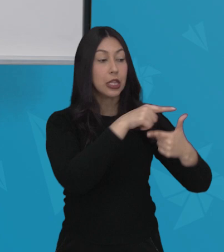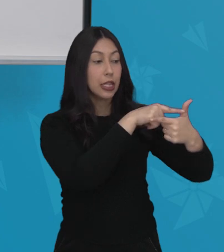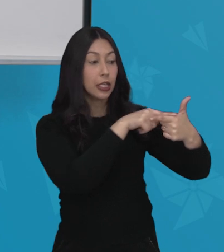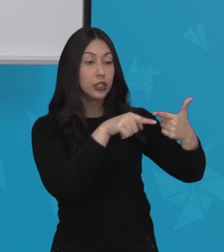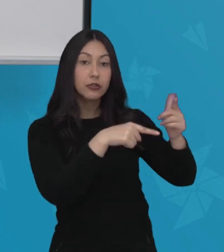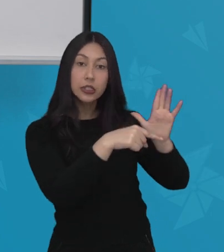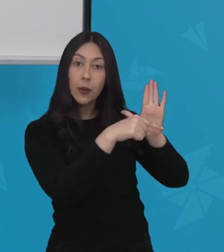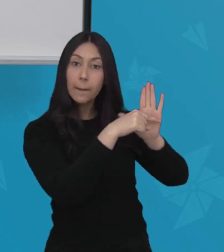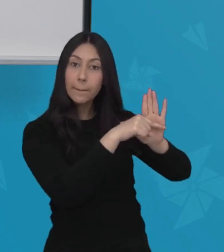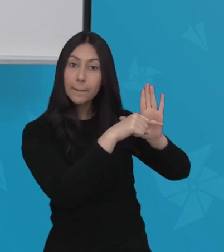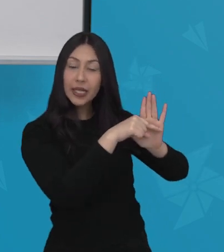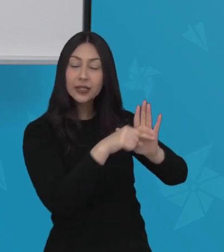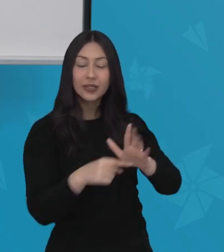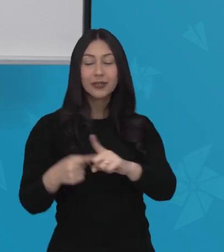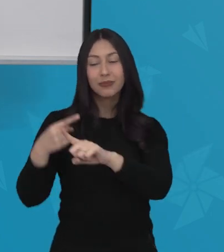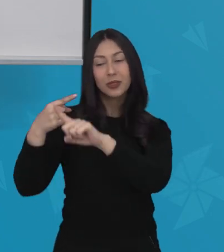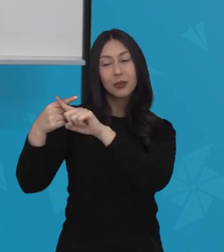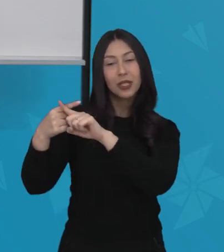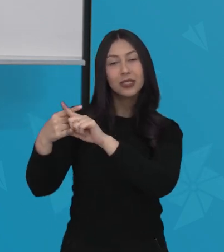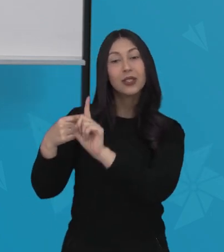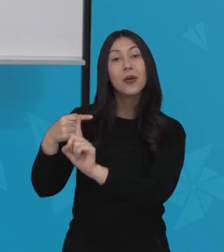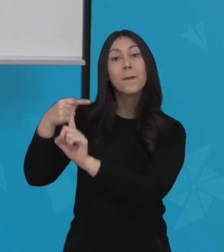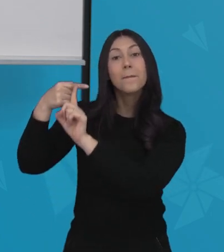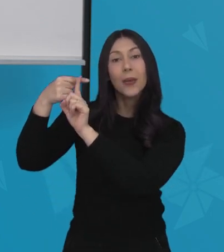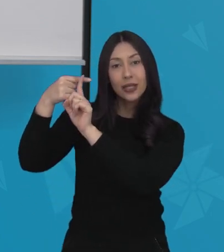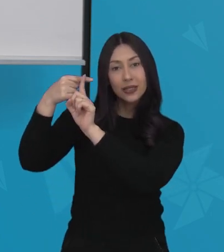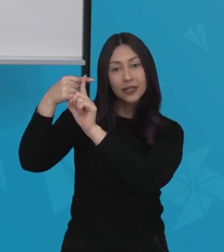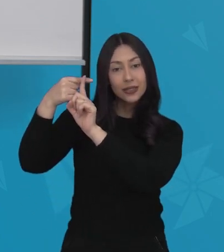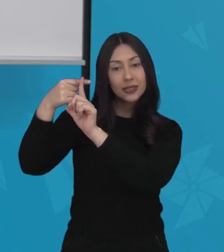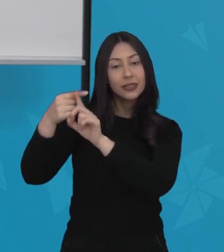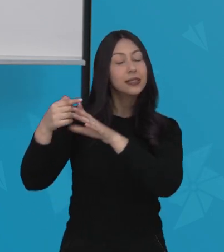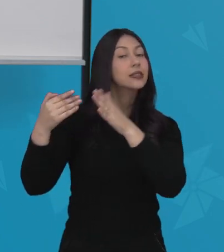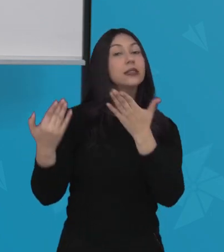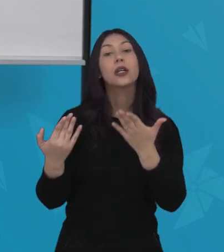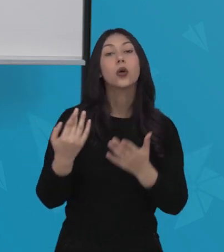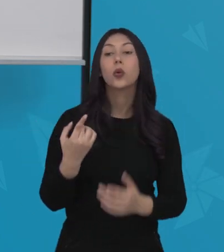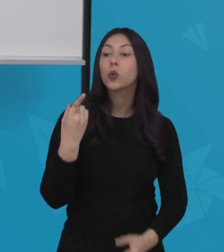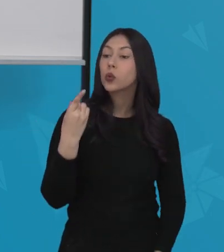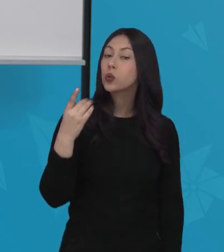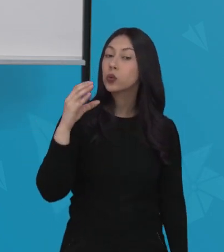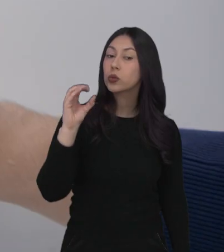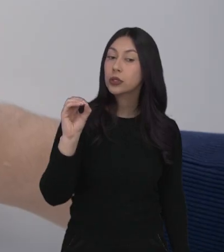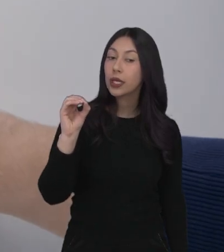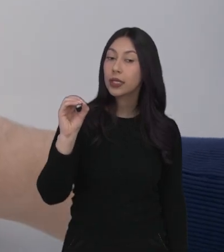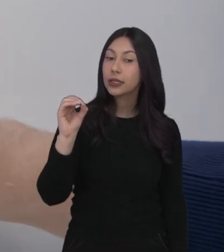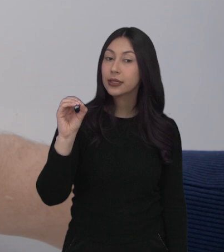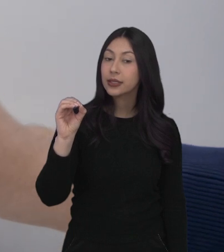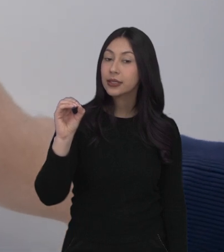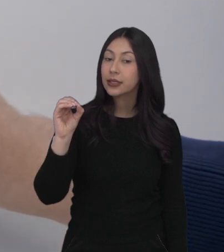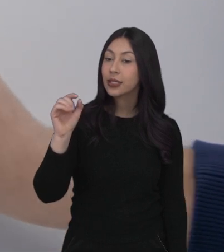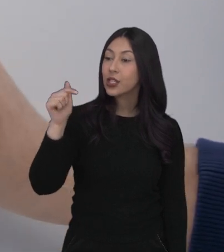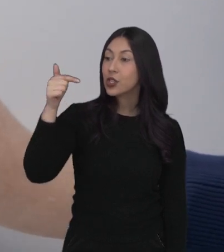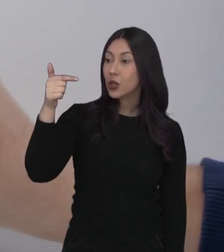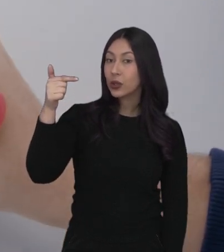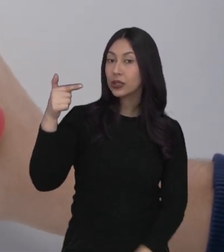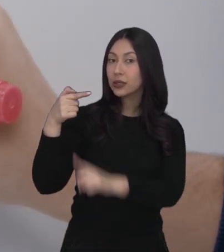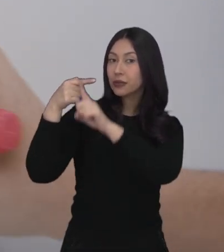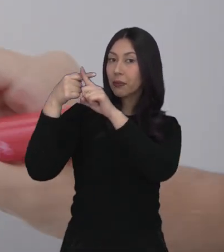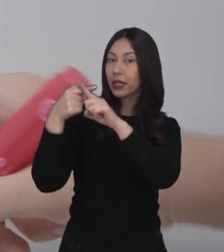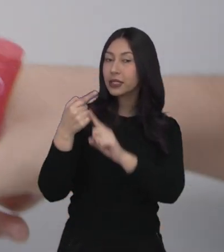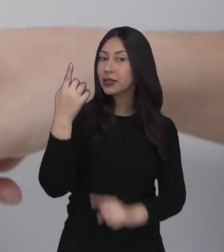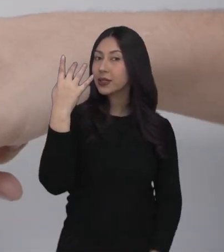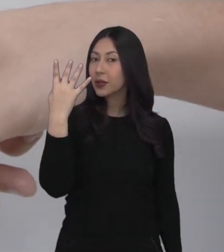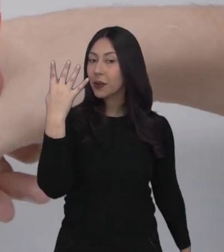divisão você subtrai um pelo outro, na multiplicação você soma. Então a gente vai chegar num 10 elevado a 2